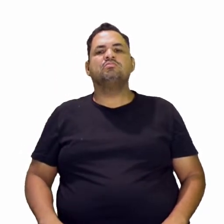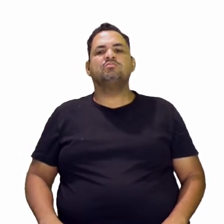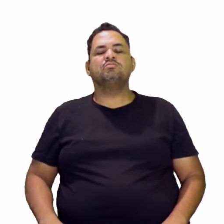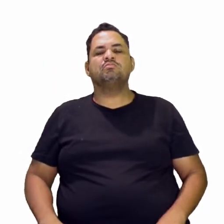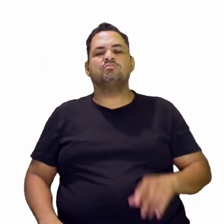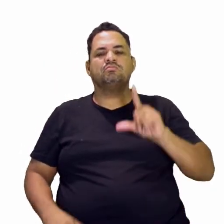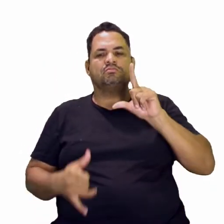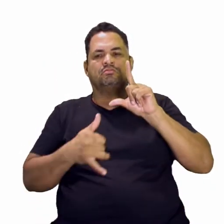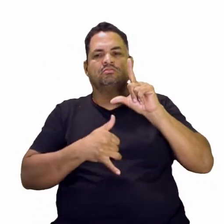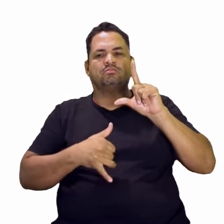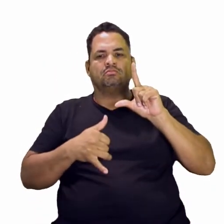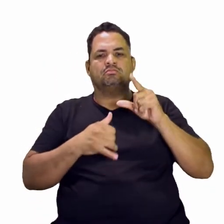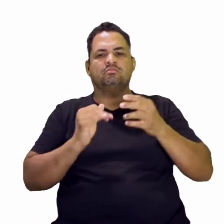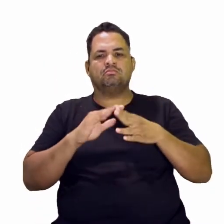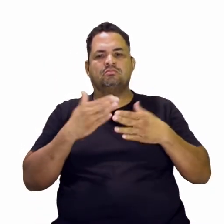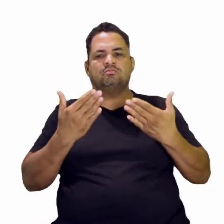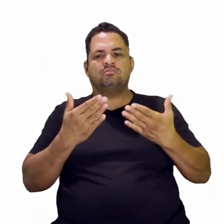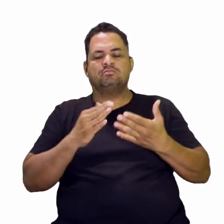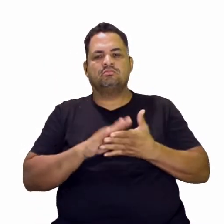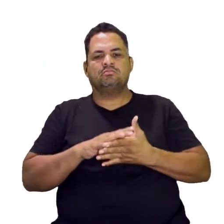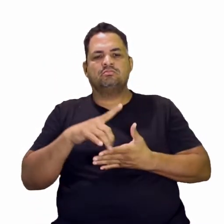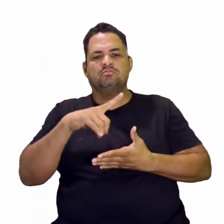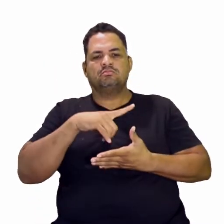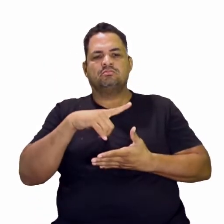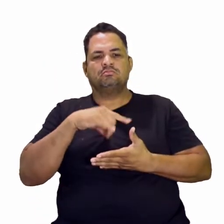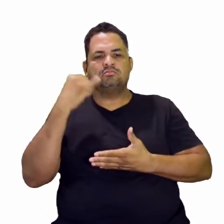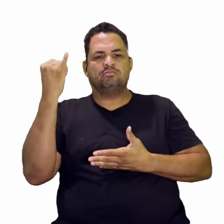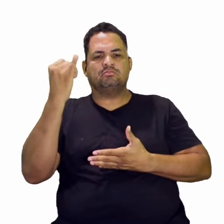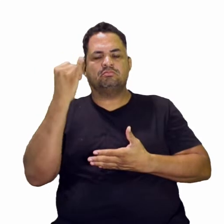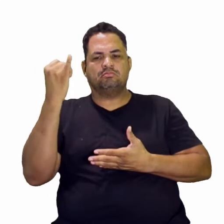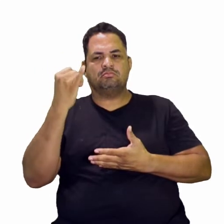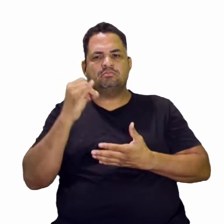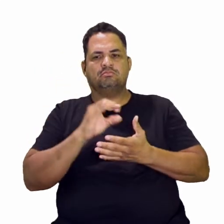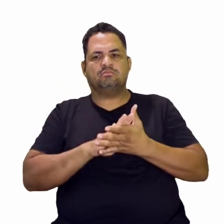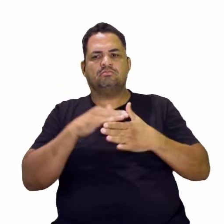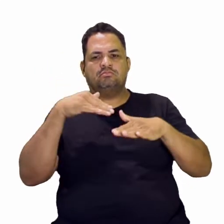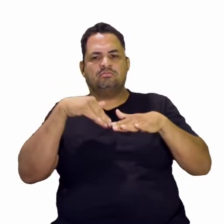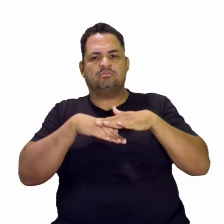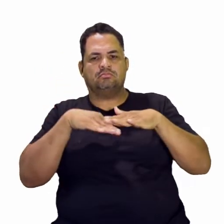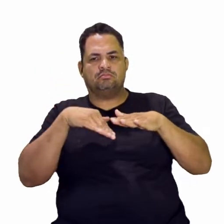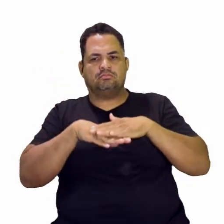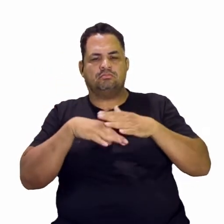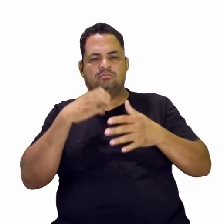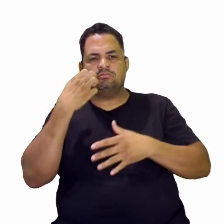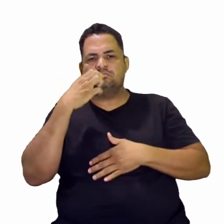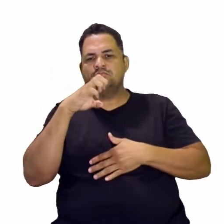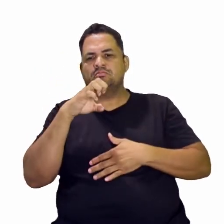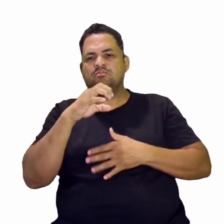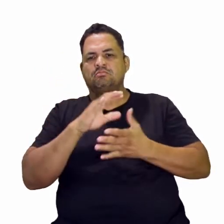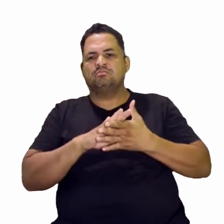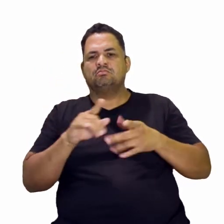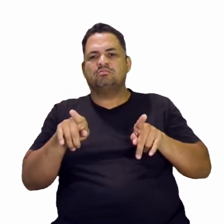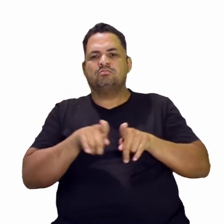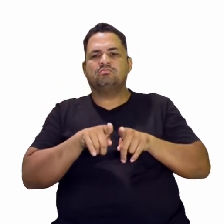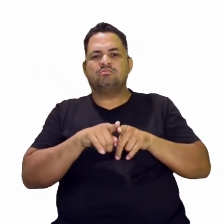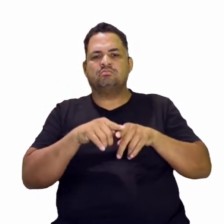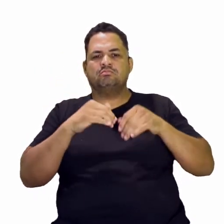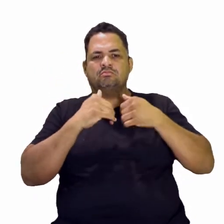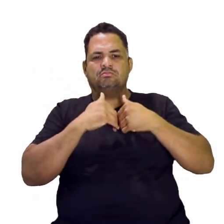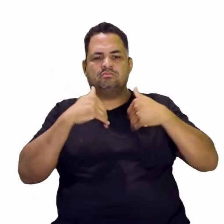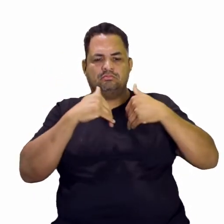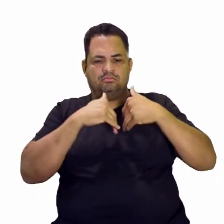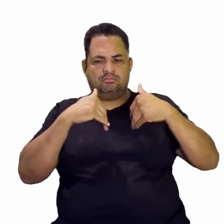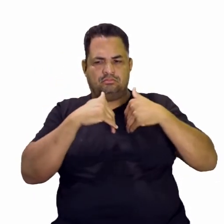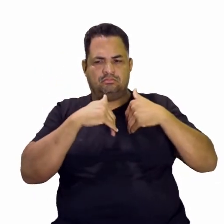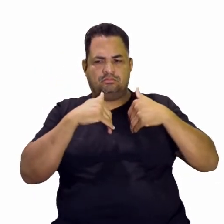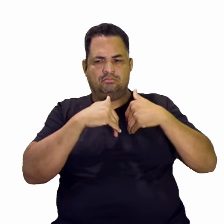lipídios. Olha lá. Além de ser importante como reserva de energia, ele é importante também como isolante